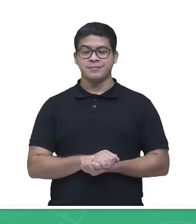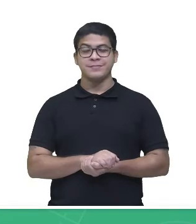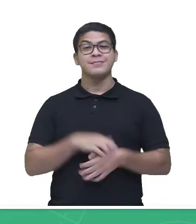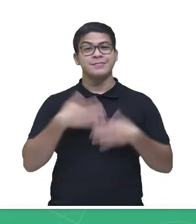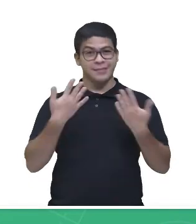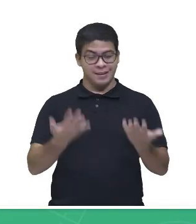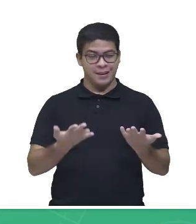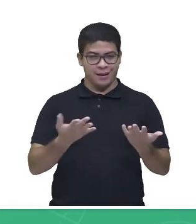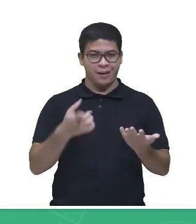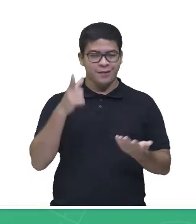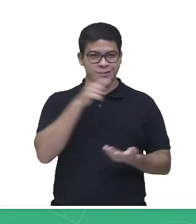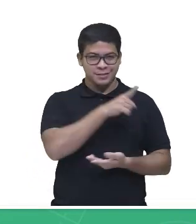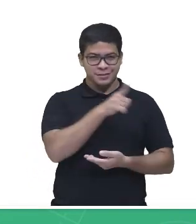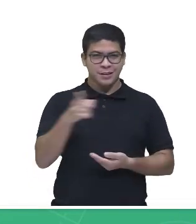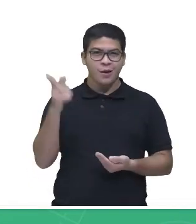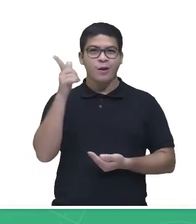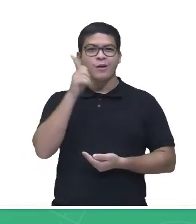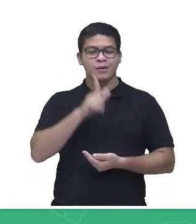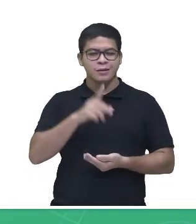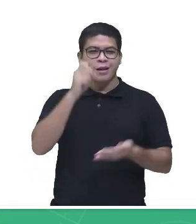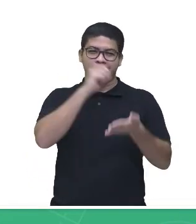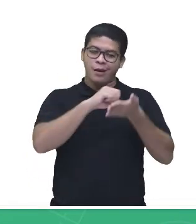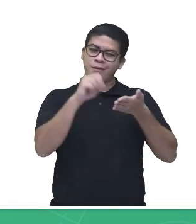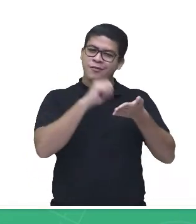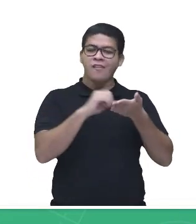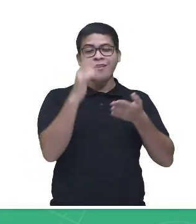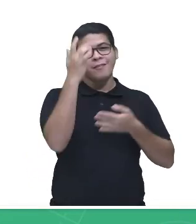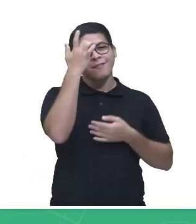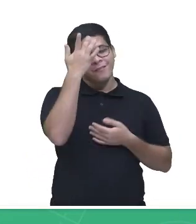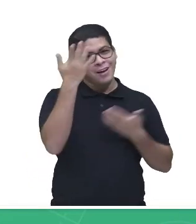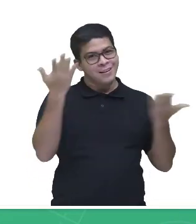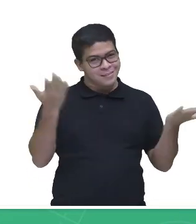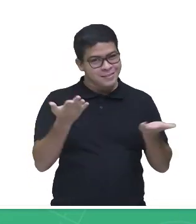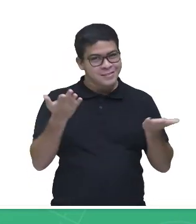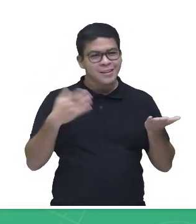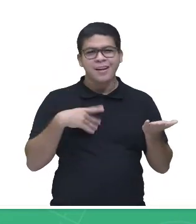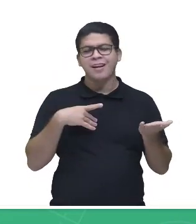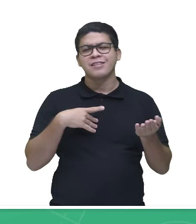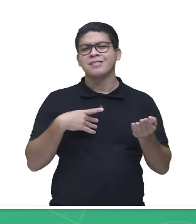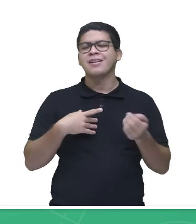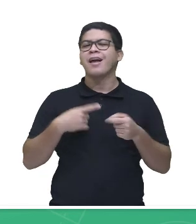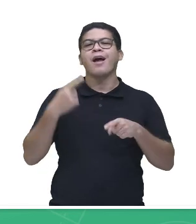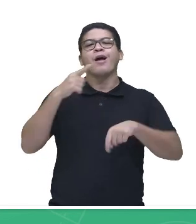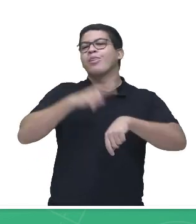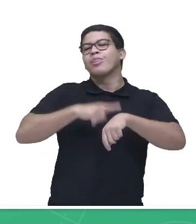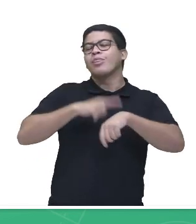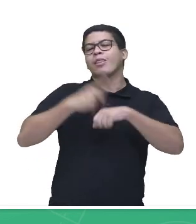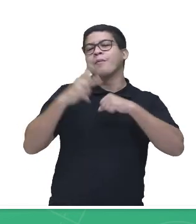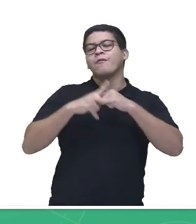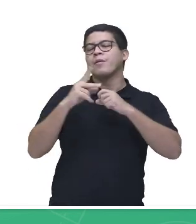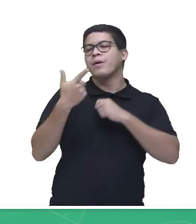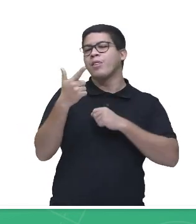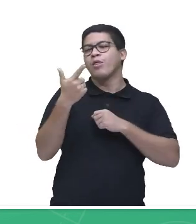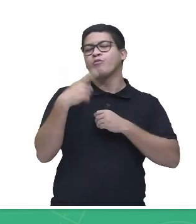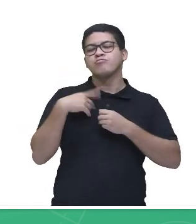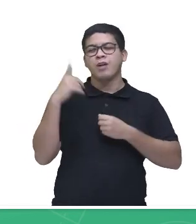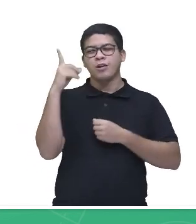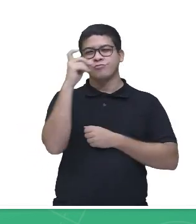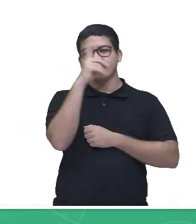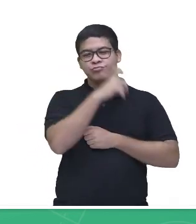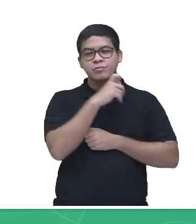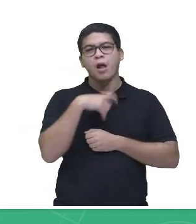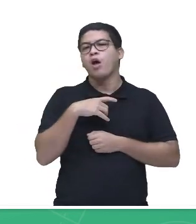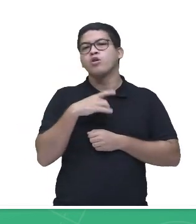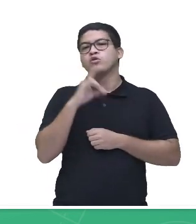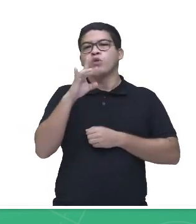E aí, conseguiram resolver? Fácil, né? Esse tempo verbal não tem dificuldade, ok, pessoal? É só manter